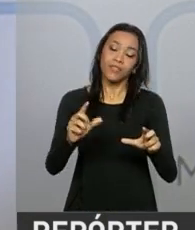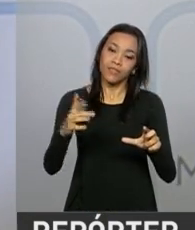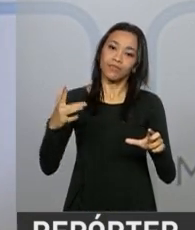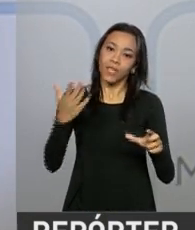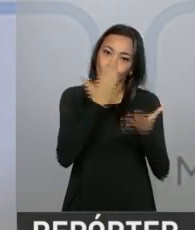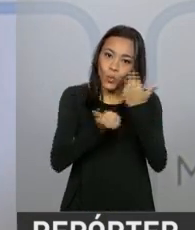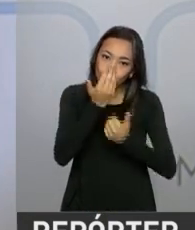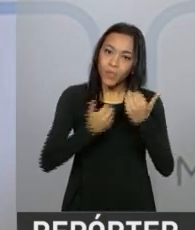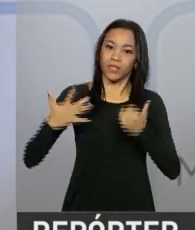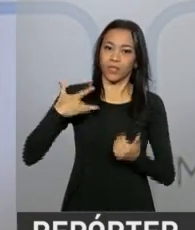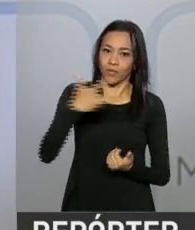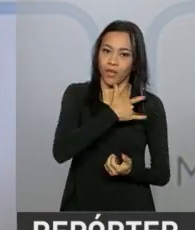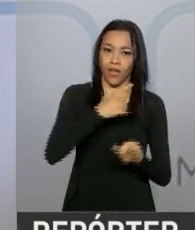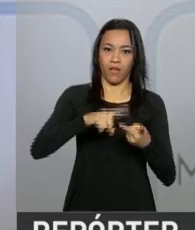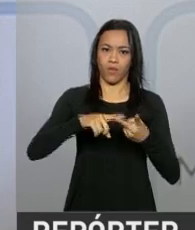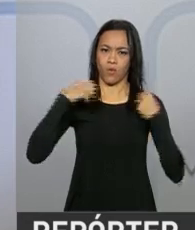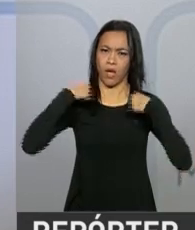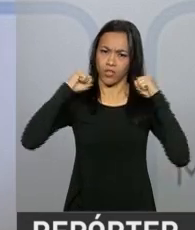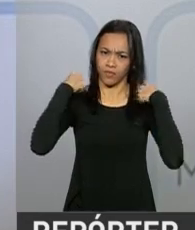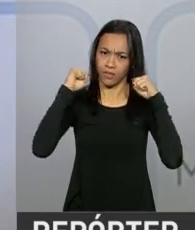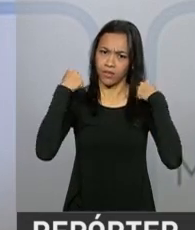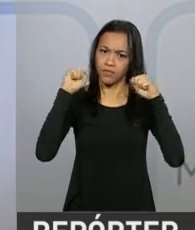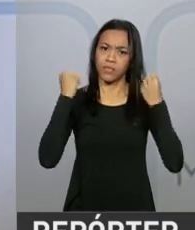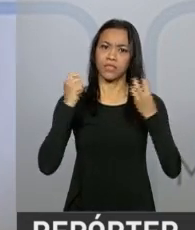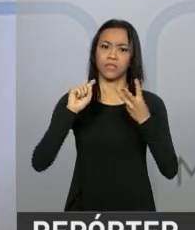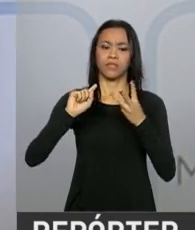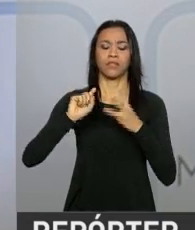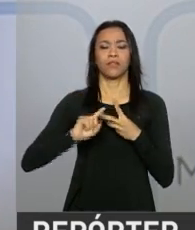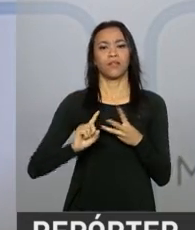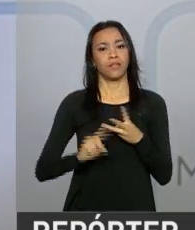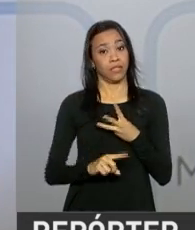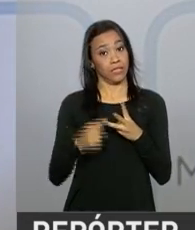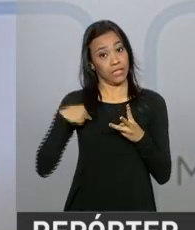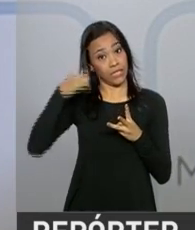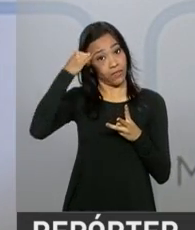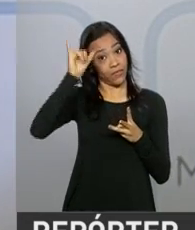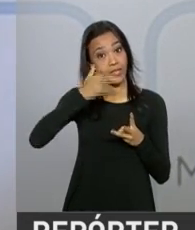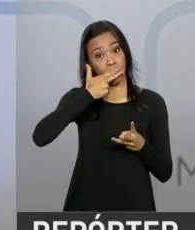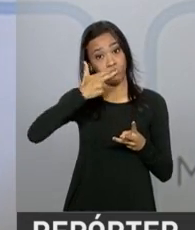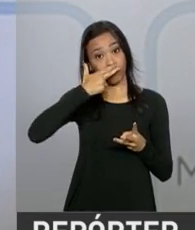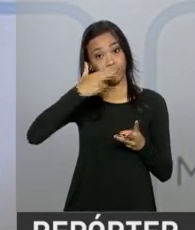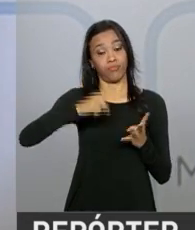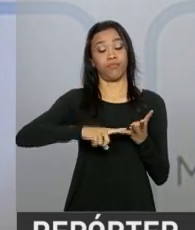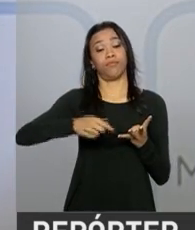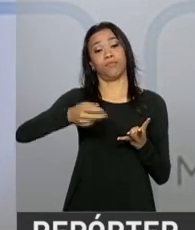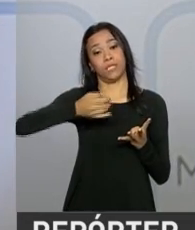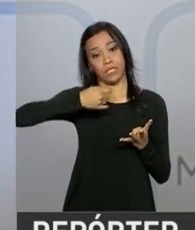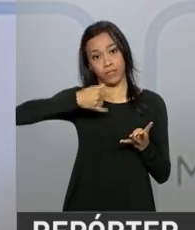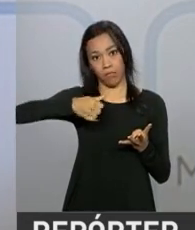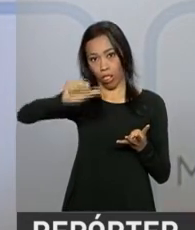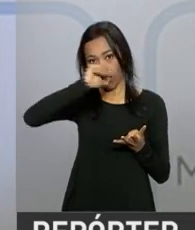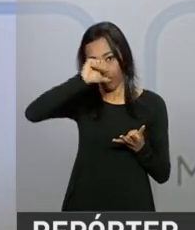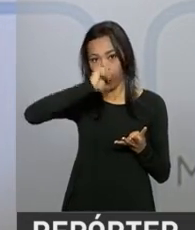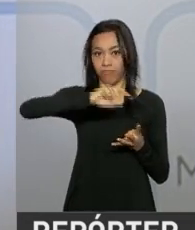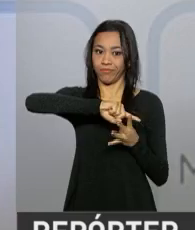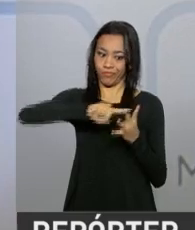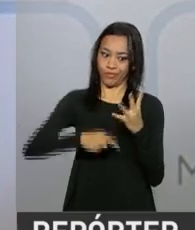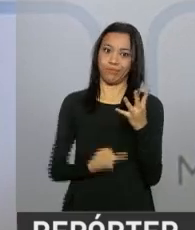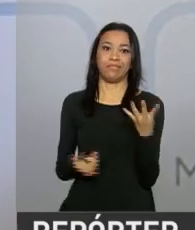saudável, exercícios físicos e evitar o tabagismo e o alcoolismo, que são no